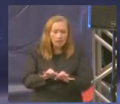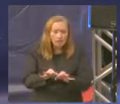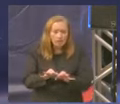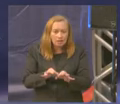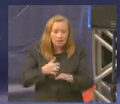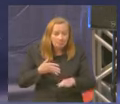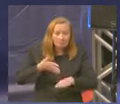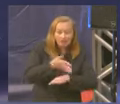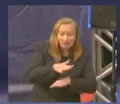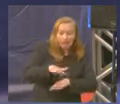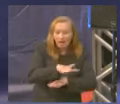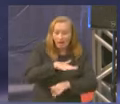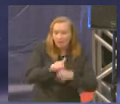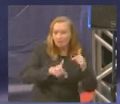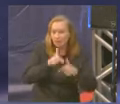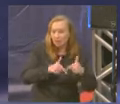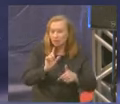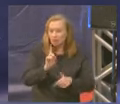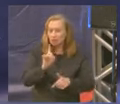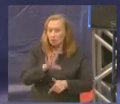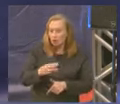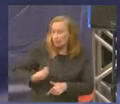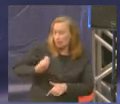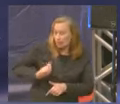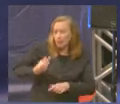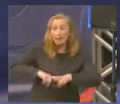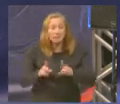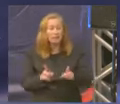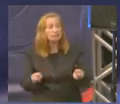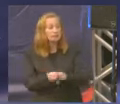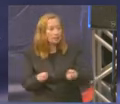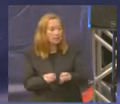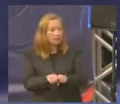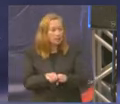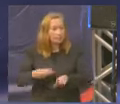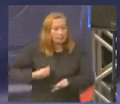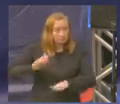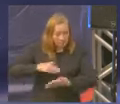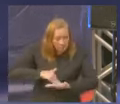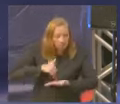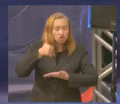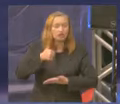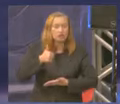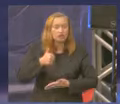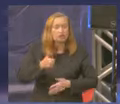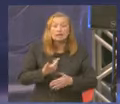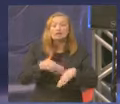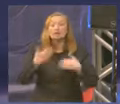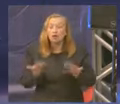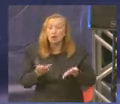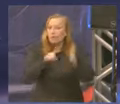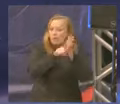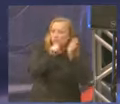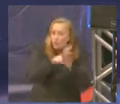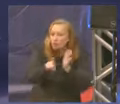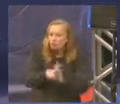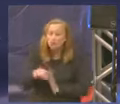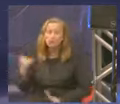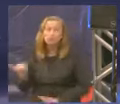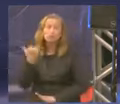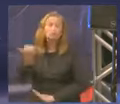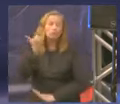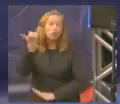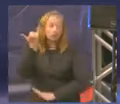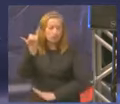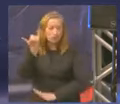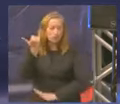de trabalho, não só para sobreviver, mas para viver dignamente. Então, são perguntas importantes